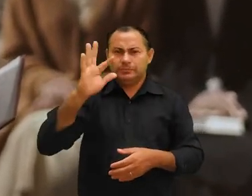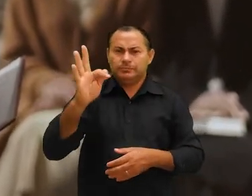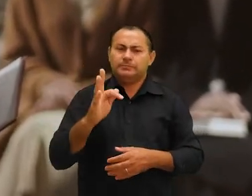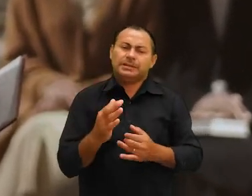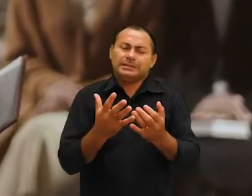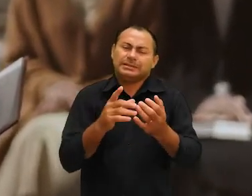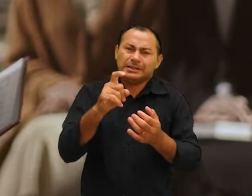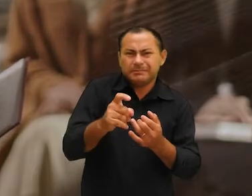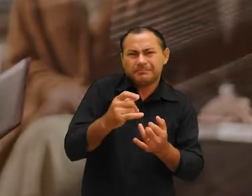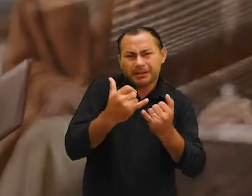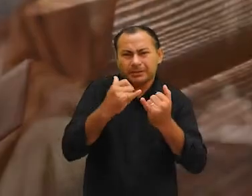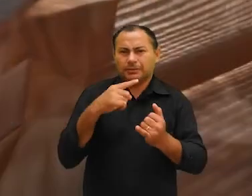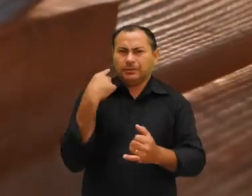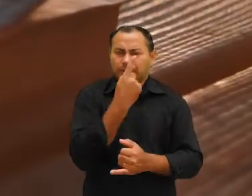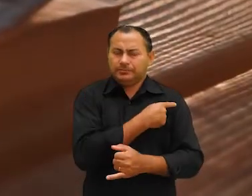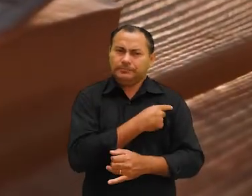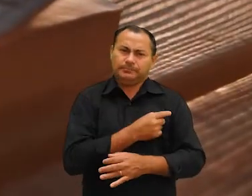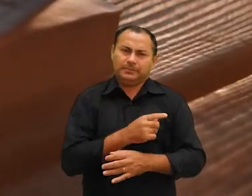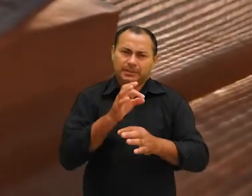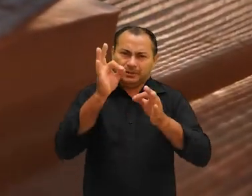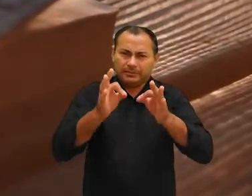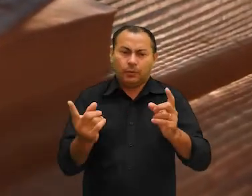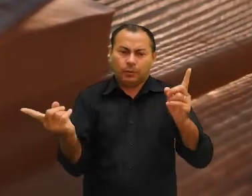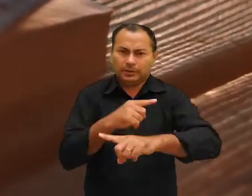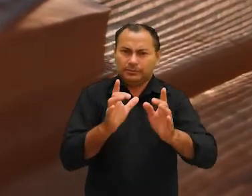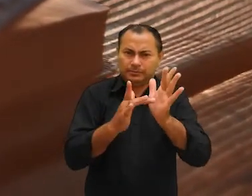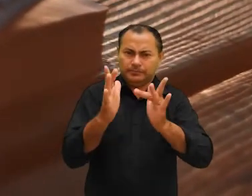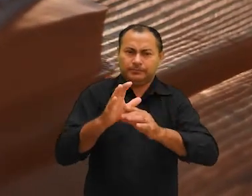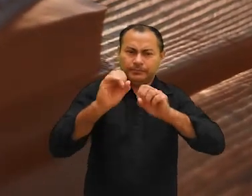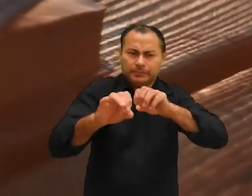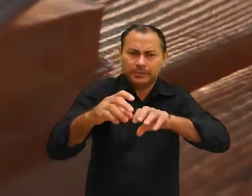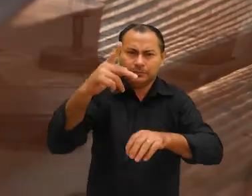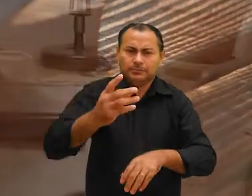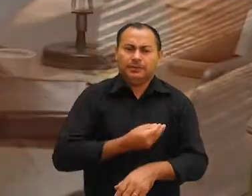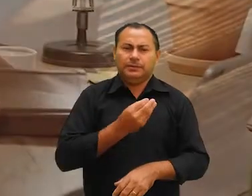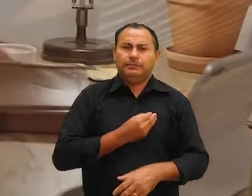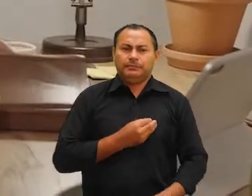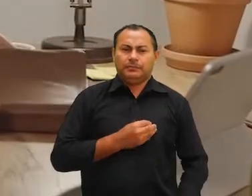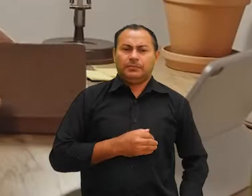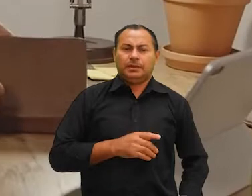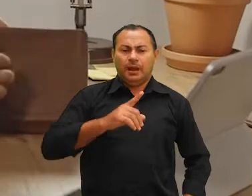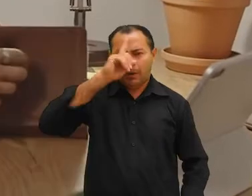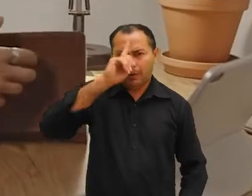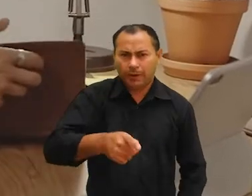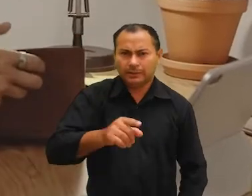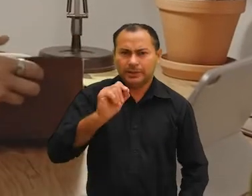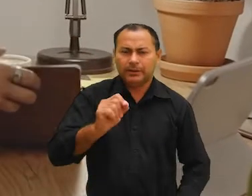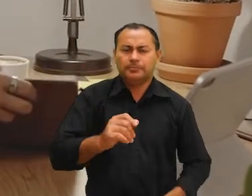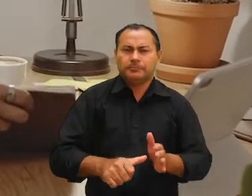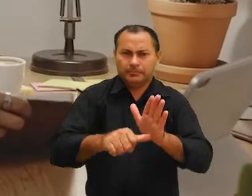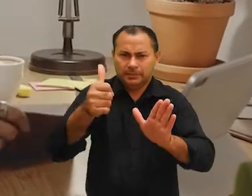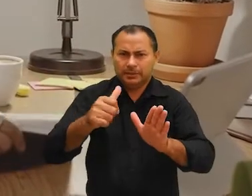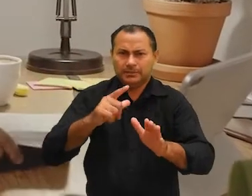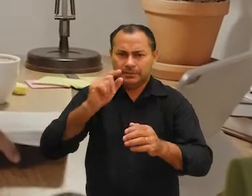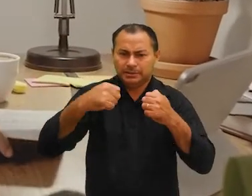eu chegue perto do que somos isso é exatamente o contrário do que Jesus ensinou com sua vida né e funciona